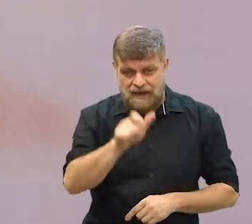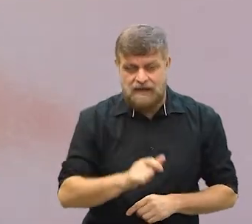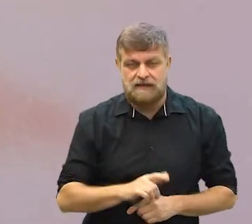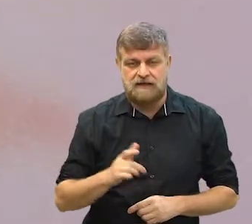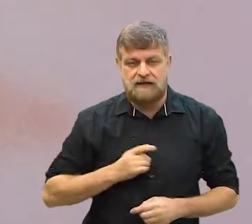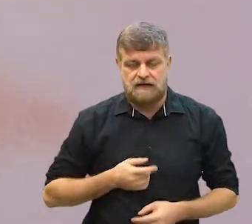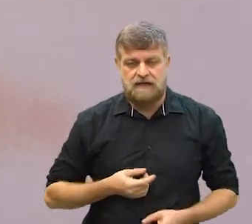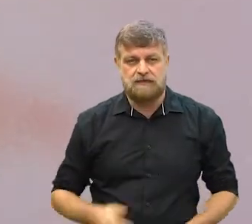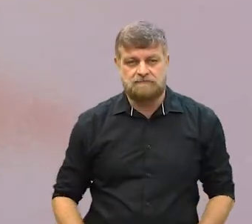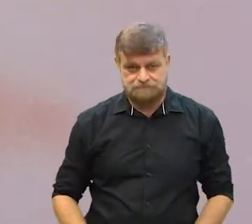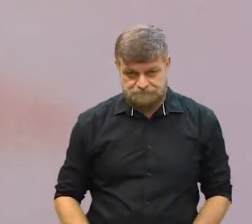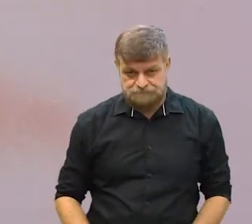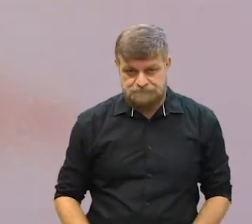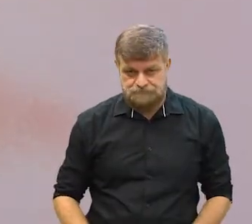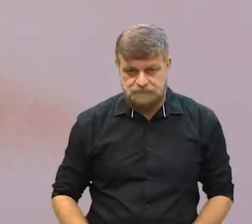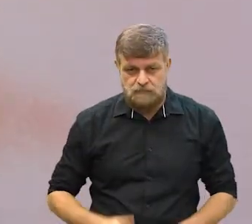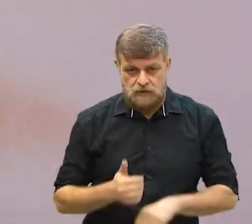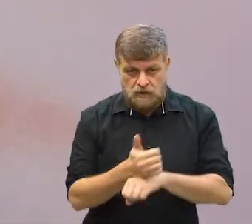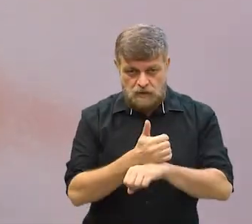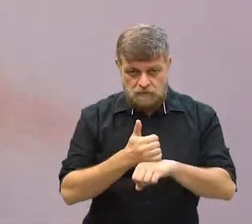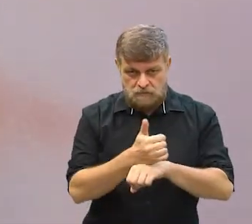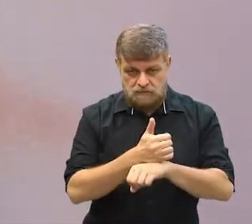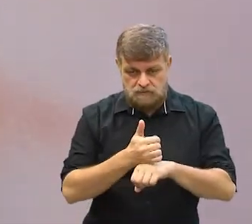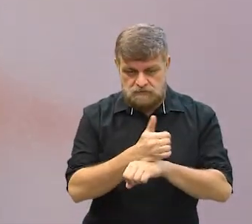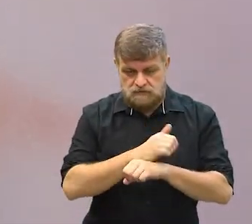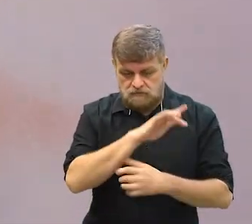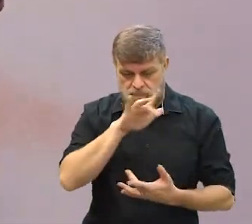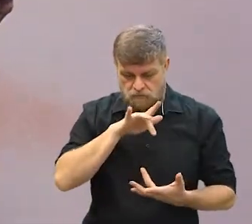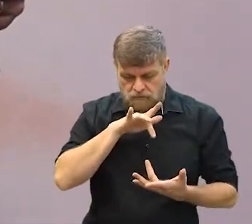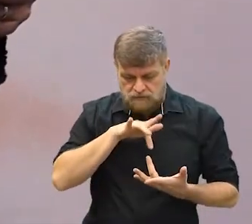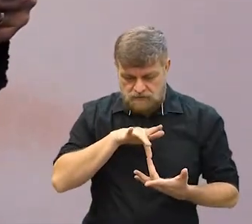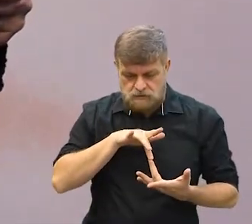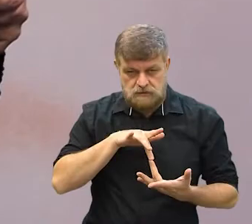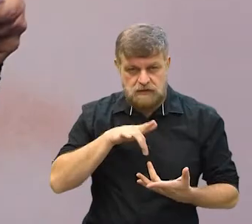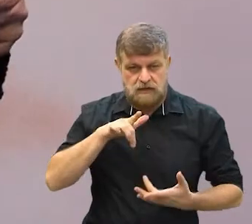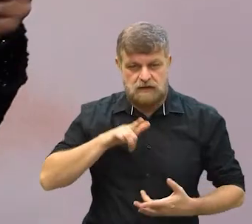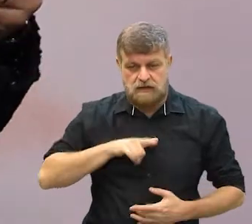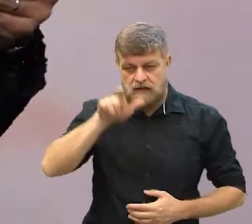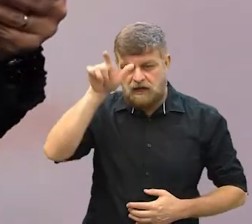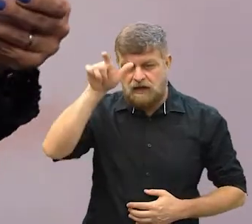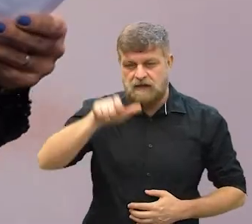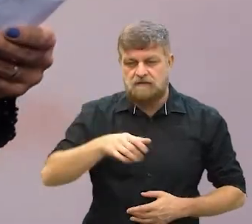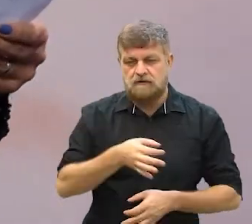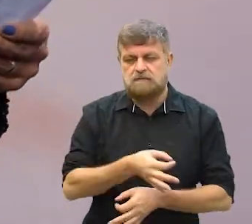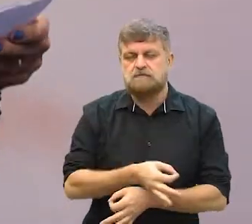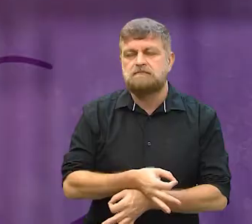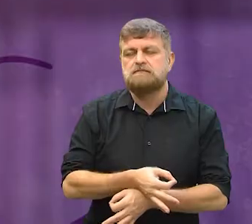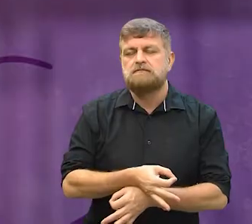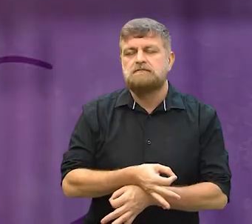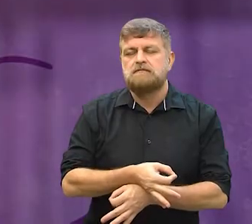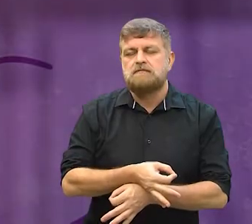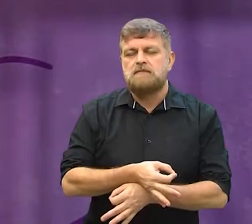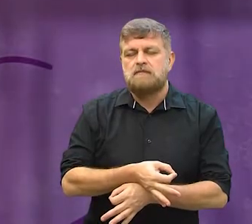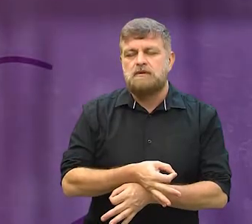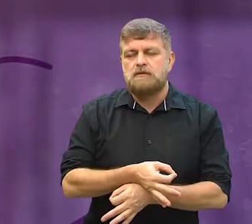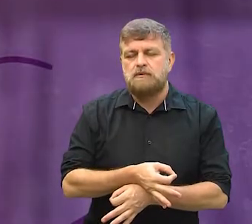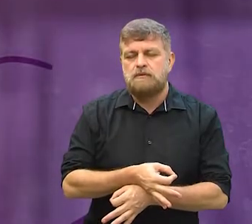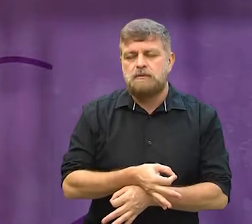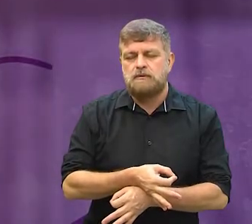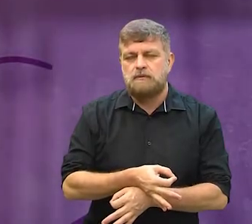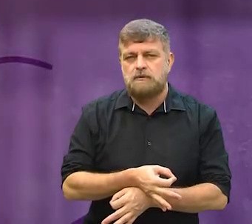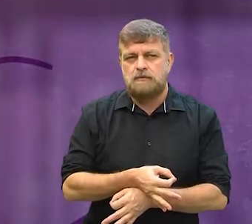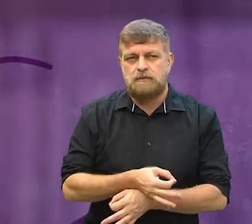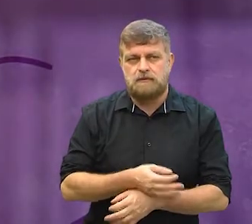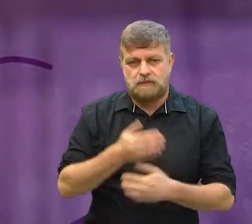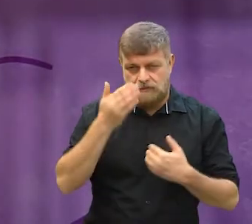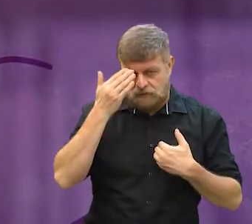holística, autora do site, olha só, Insônia Nunca Mais e ainda é mentora de meditação. Karina, obrigada,